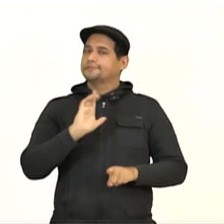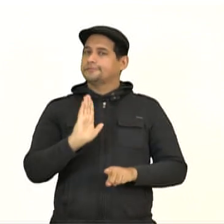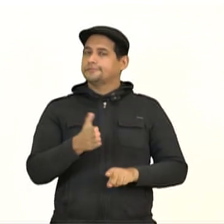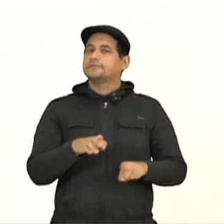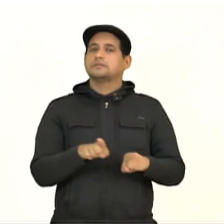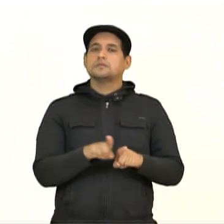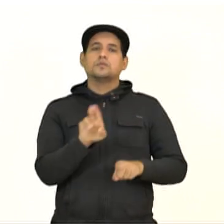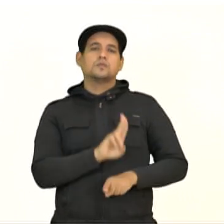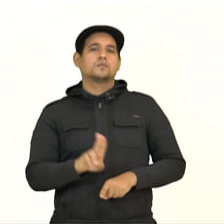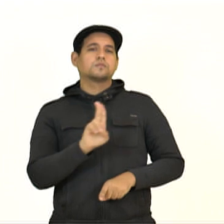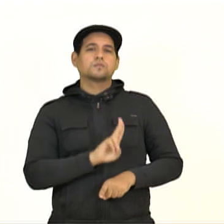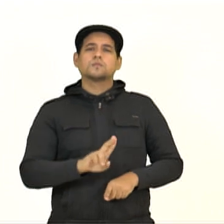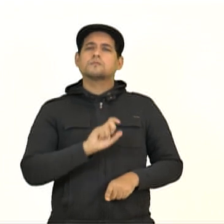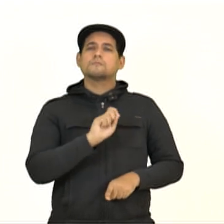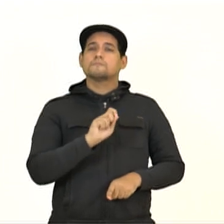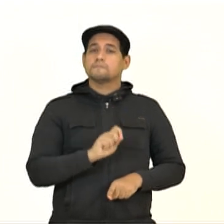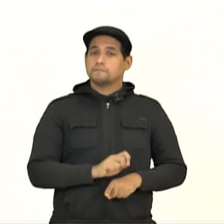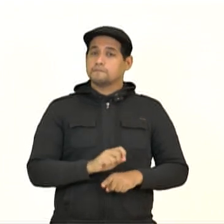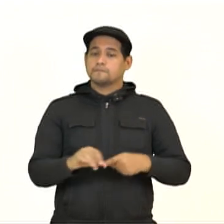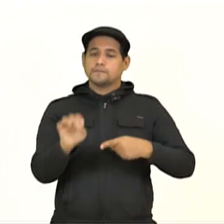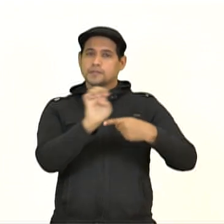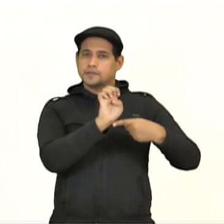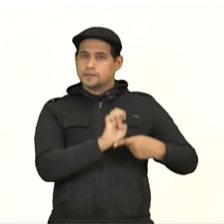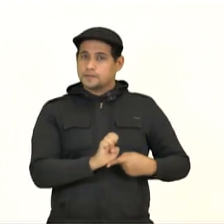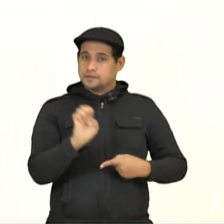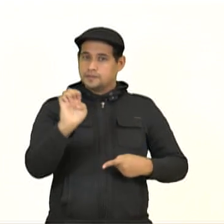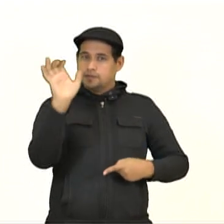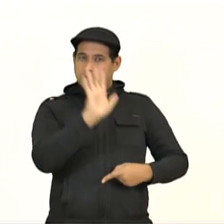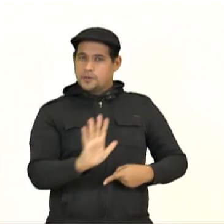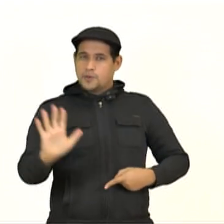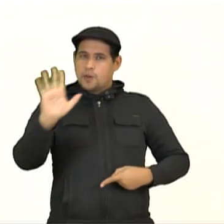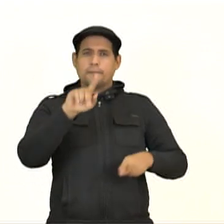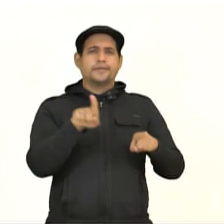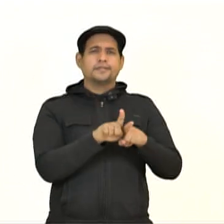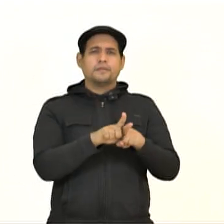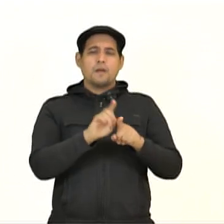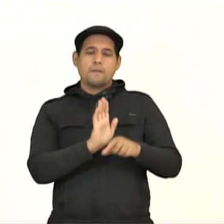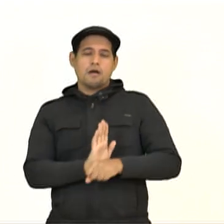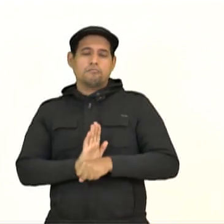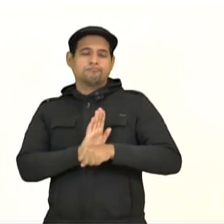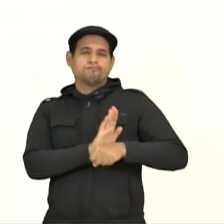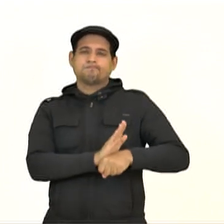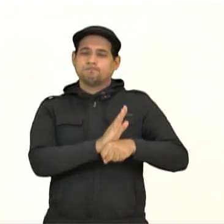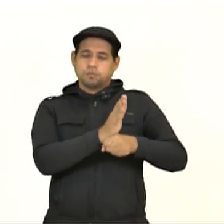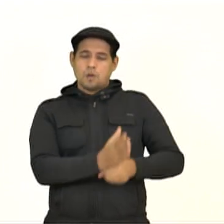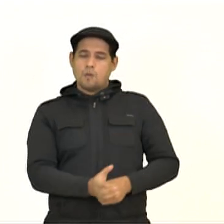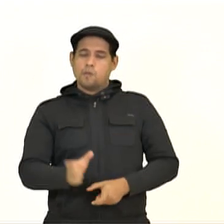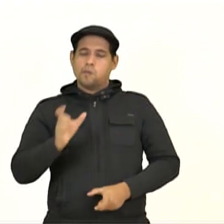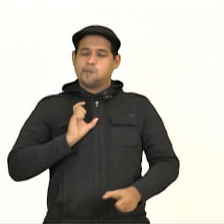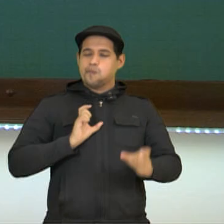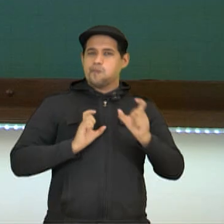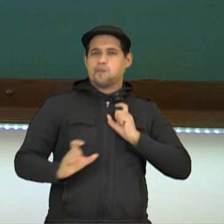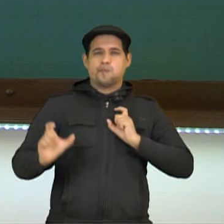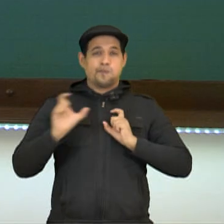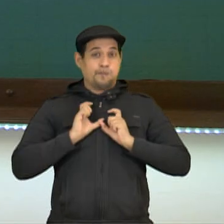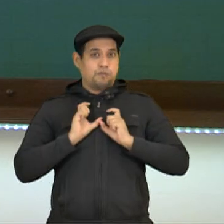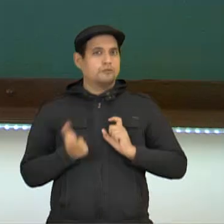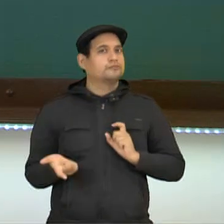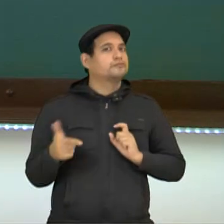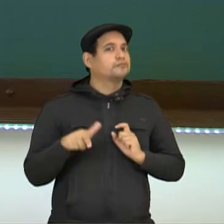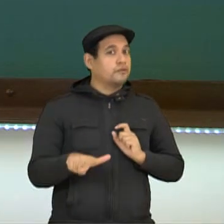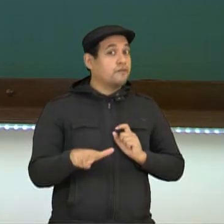mercantilistas adotadas pelos estados nacionais europeus para favorecer o seu enriquecimento.